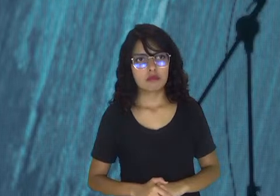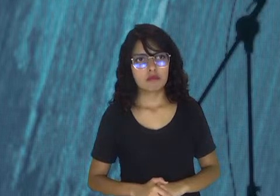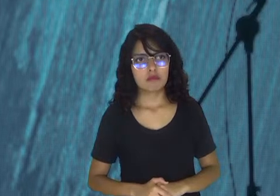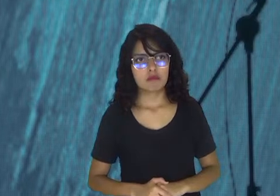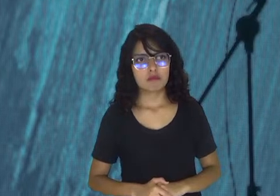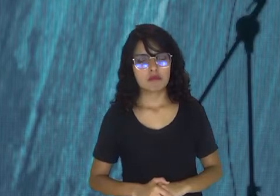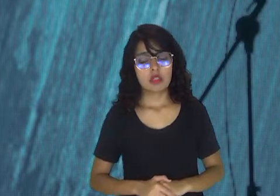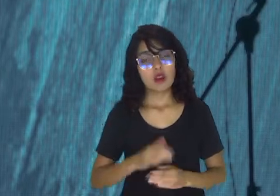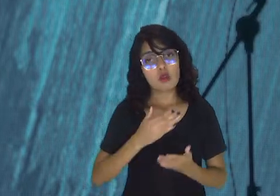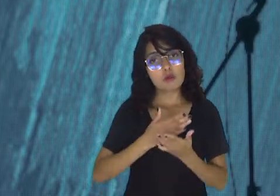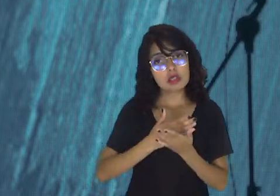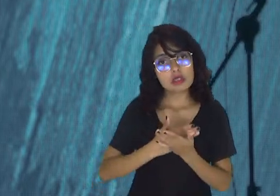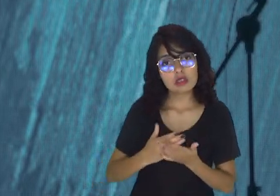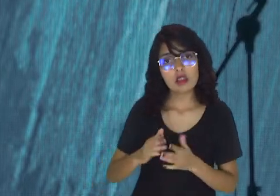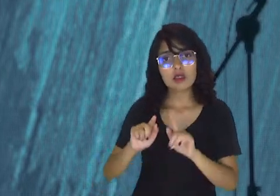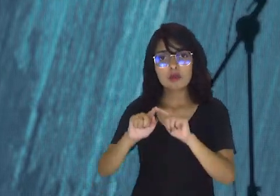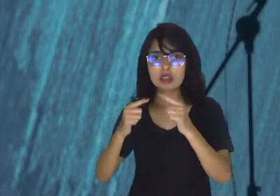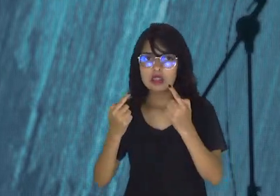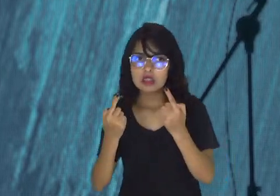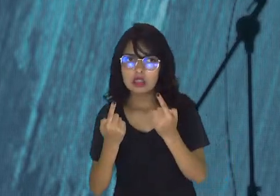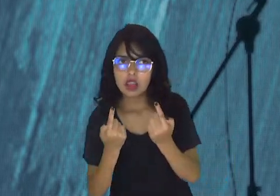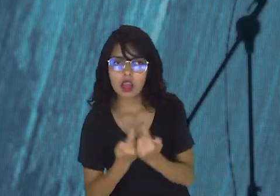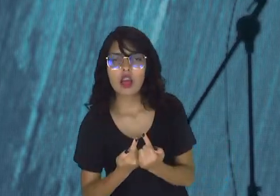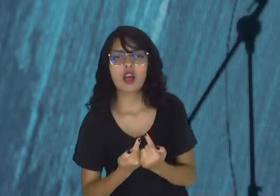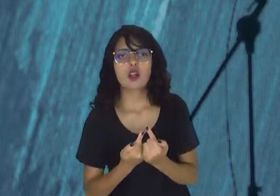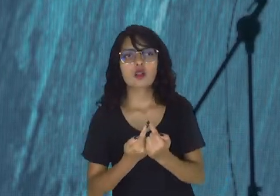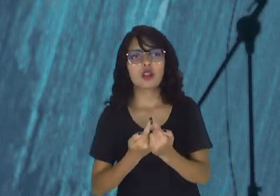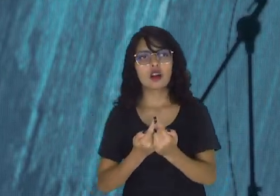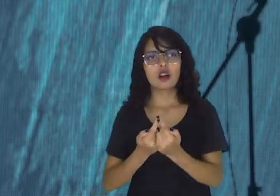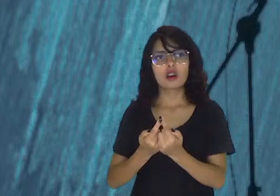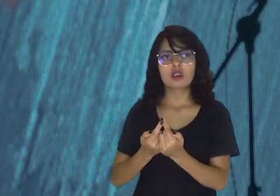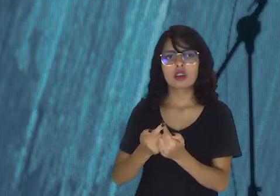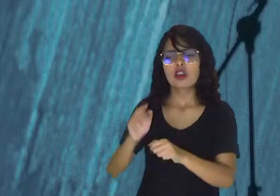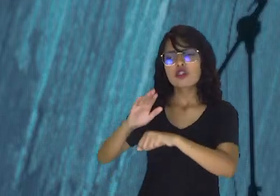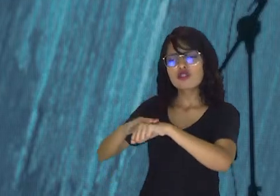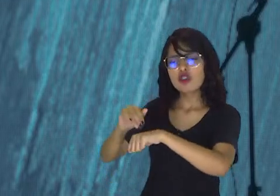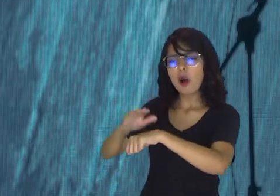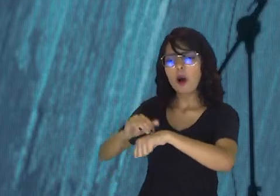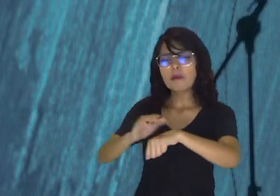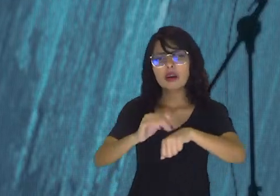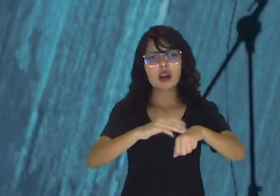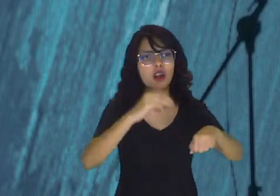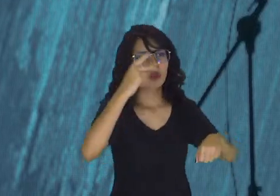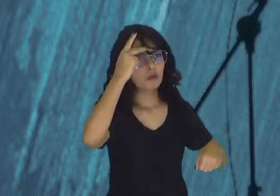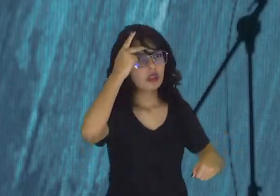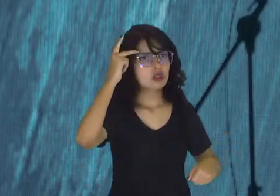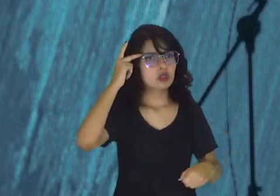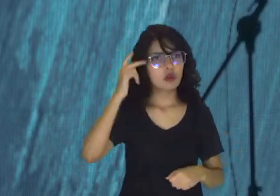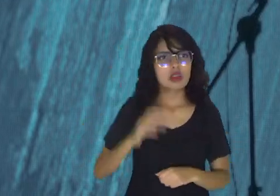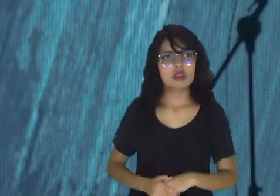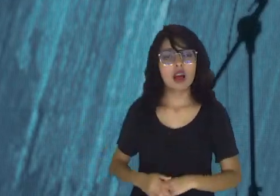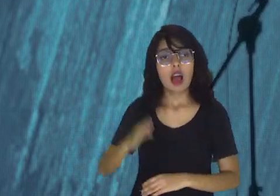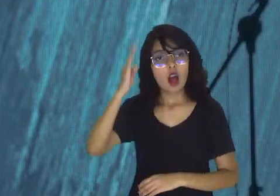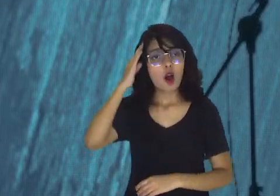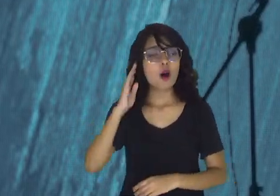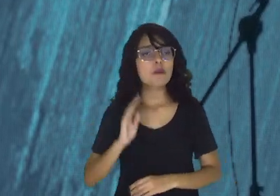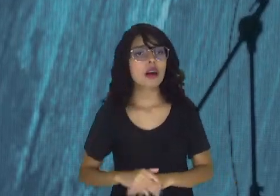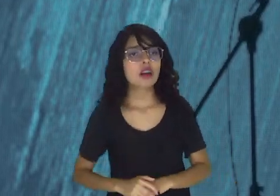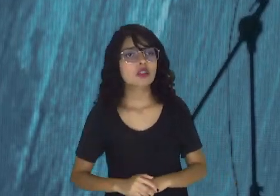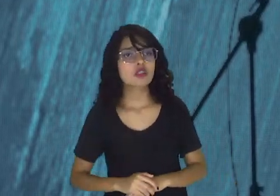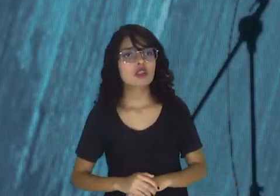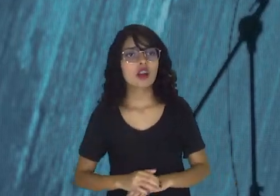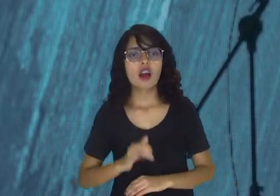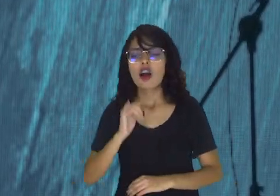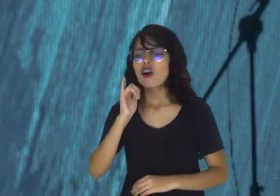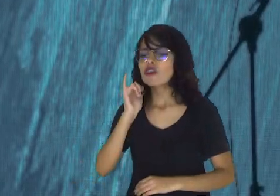Iniciando uma célula, convidando pessoas. A Beth disse assim, eu fiquei tão feliz ontem. Eu falei, o que foi? Eu consegui